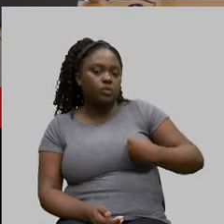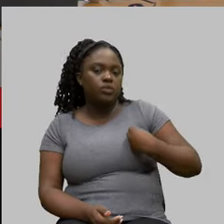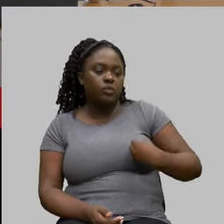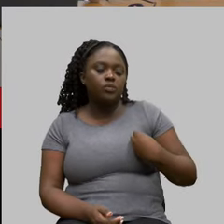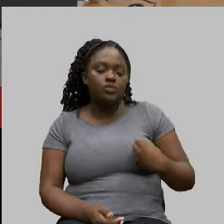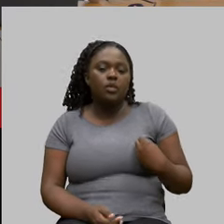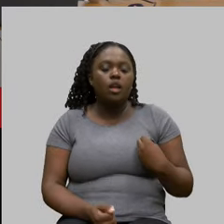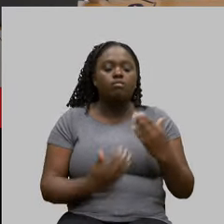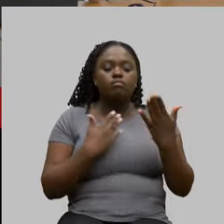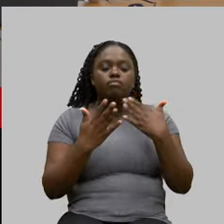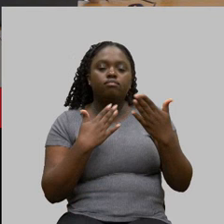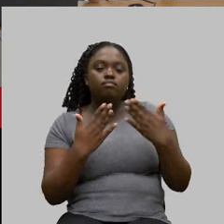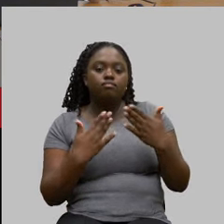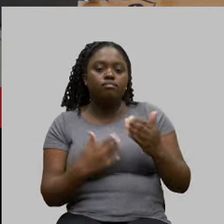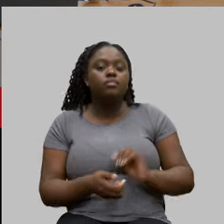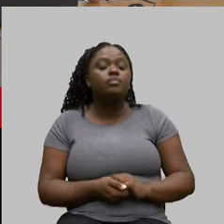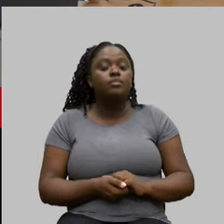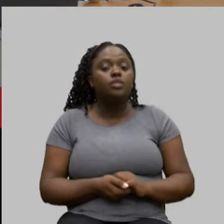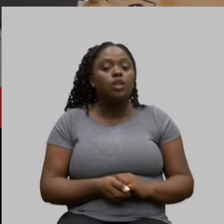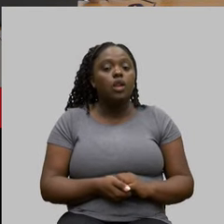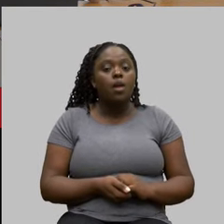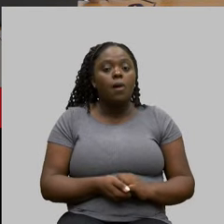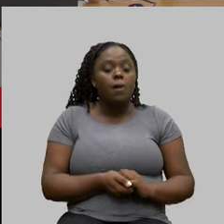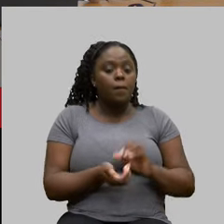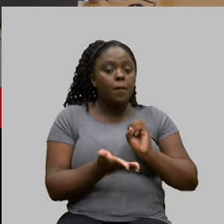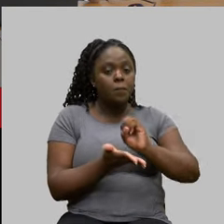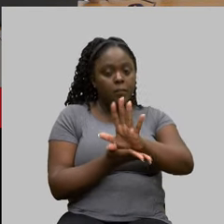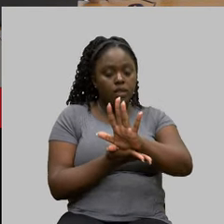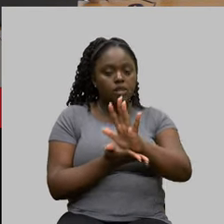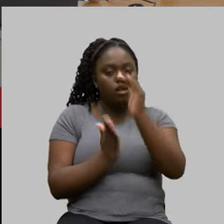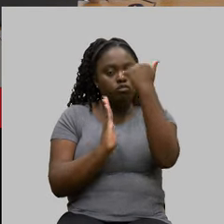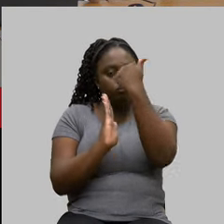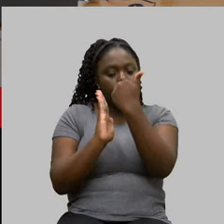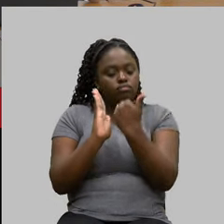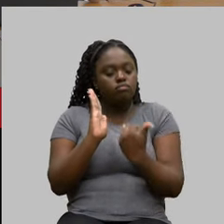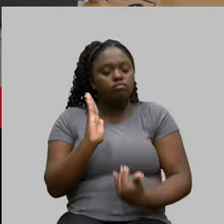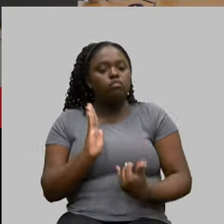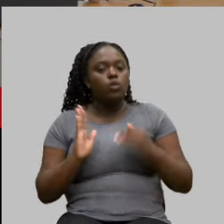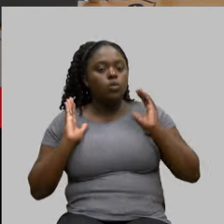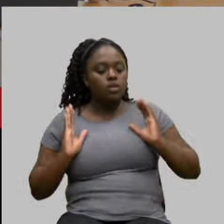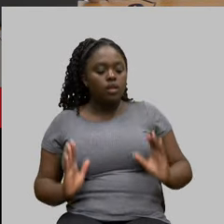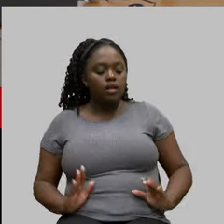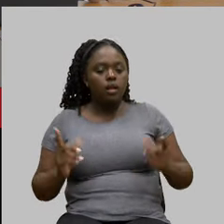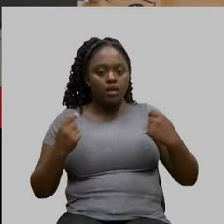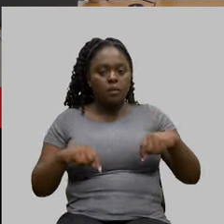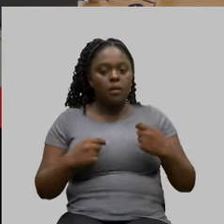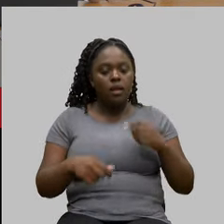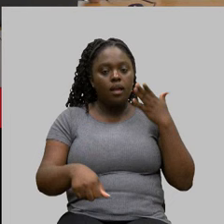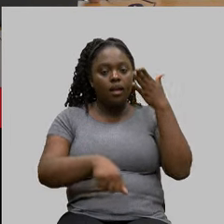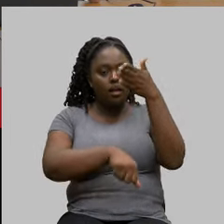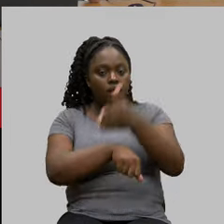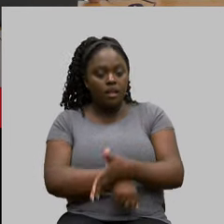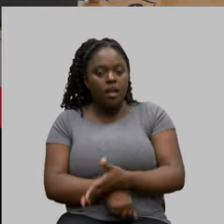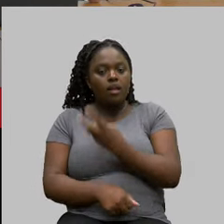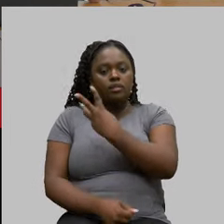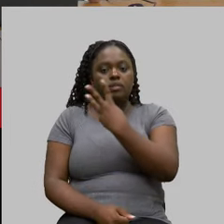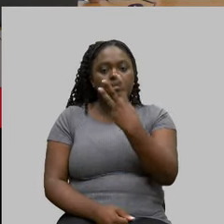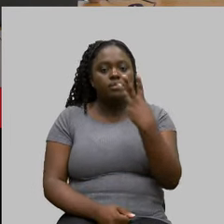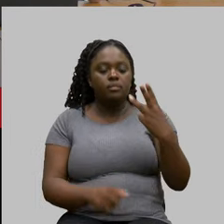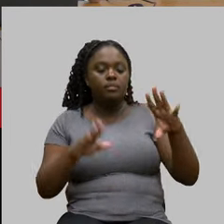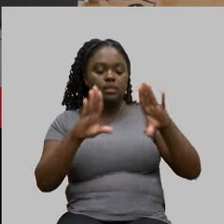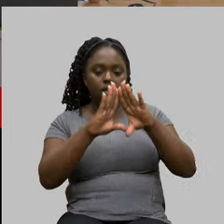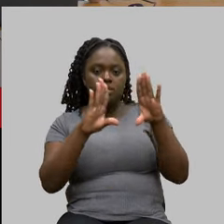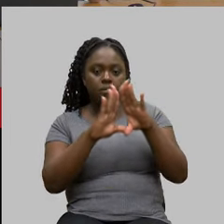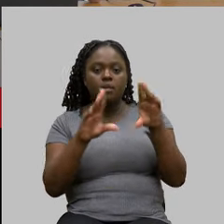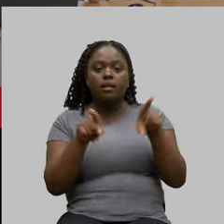bate-papo para enviar mensagens o cidadão deverá efetuar logim no portal da Assembleia o que pode ser feito também